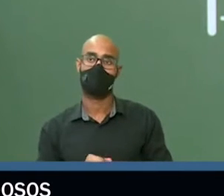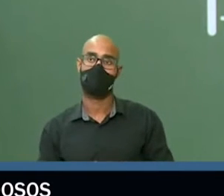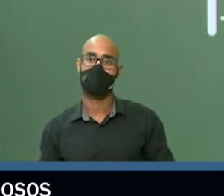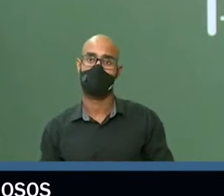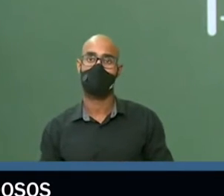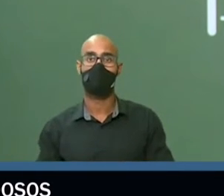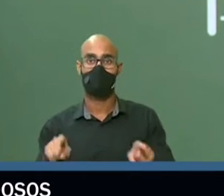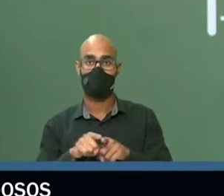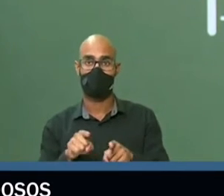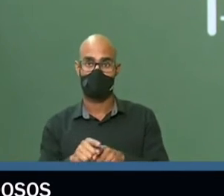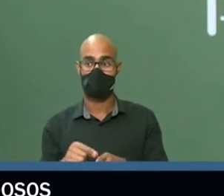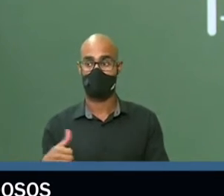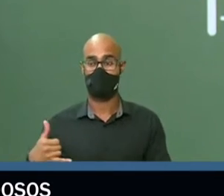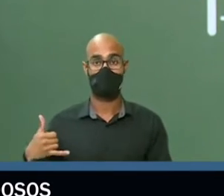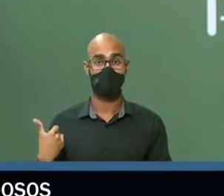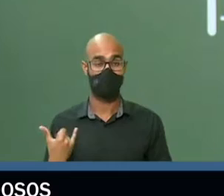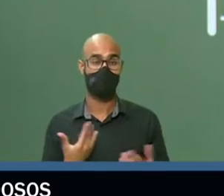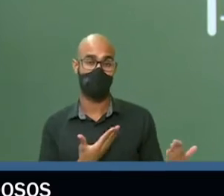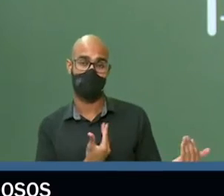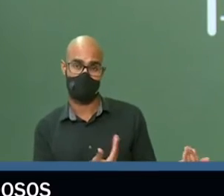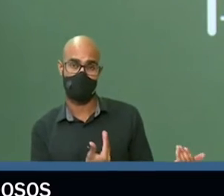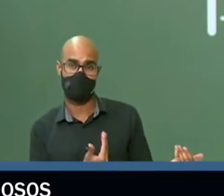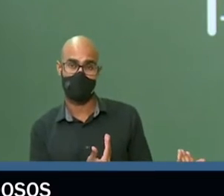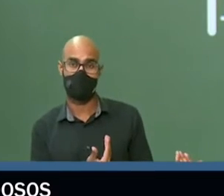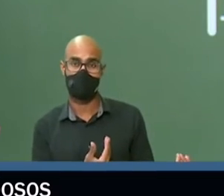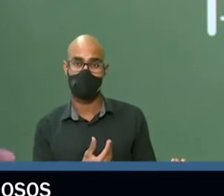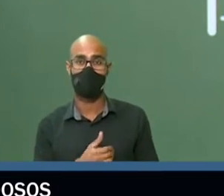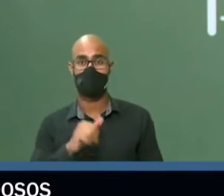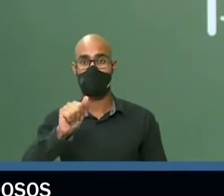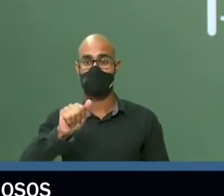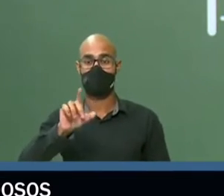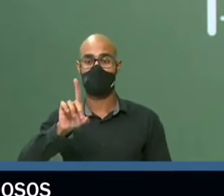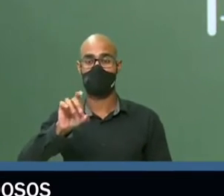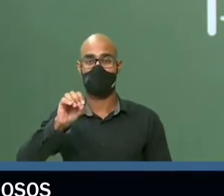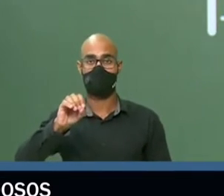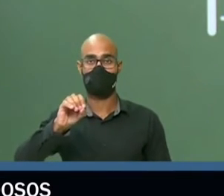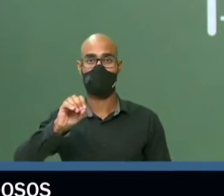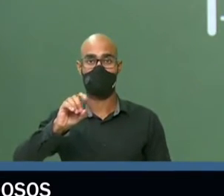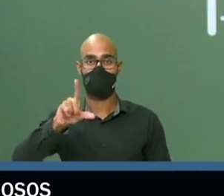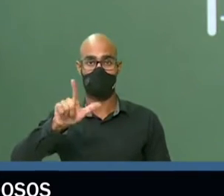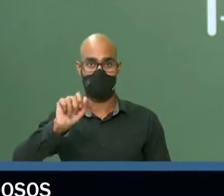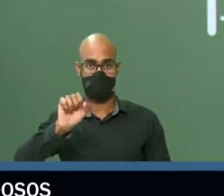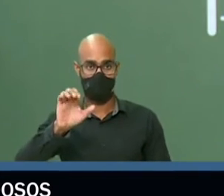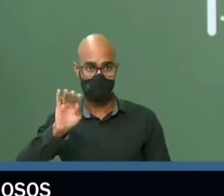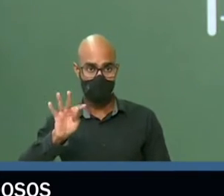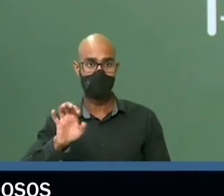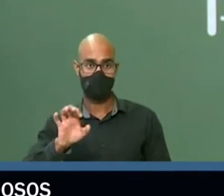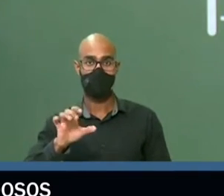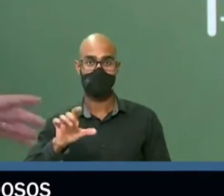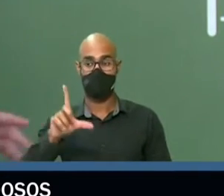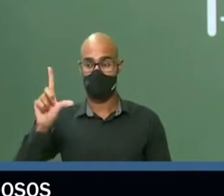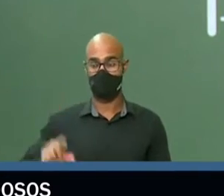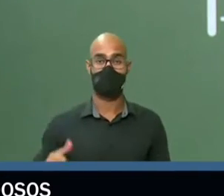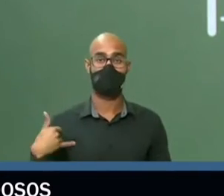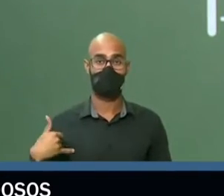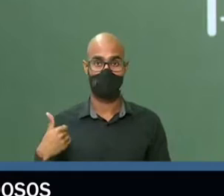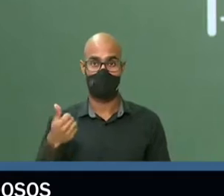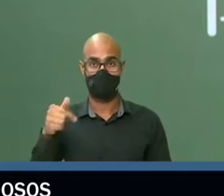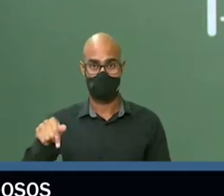inclusive de adolescentes, ou seja, os menores de 17 anos até os 12 anos de idade, já